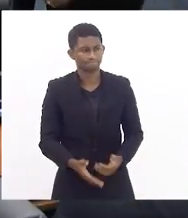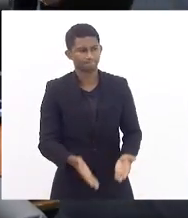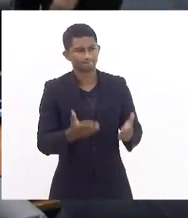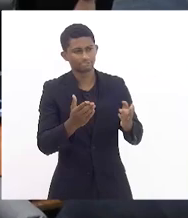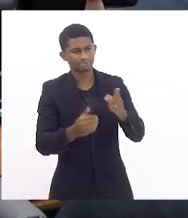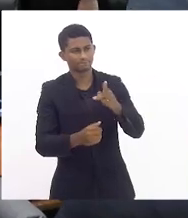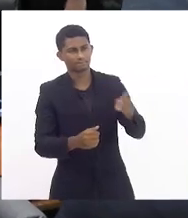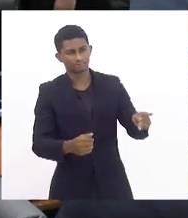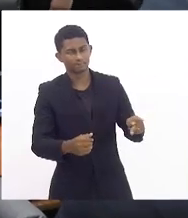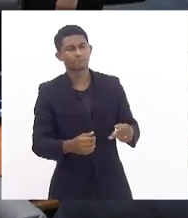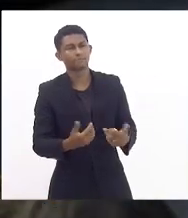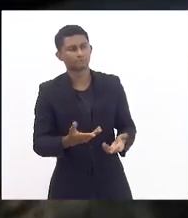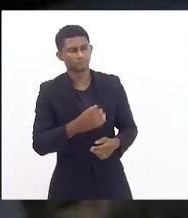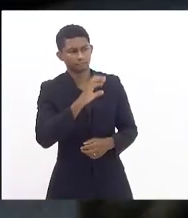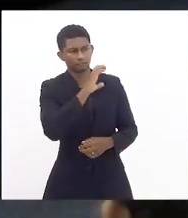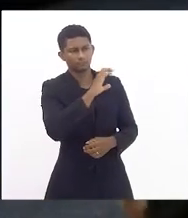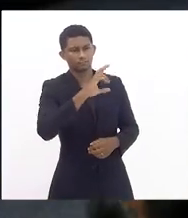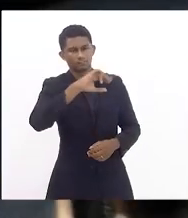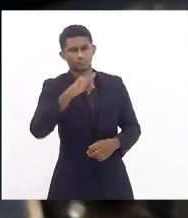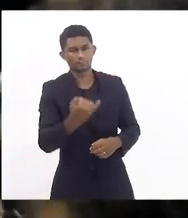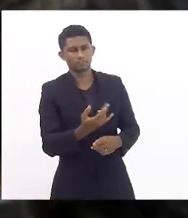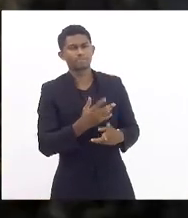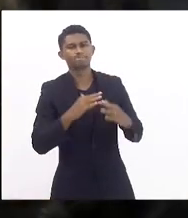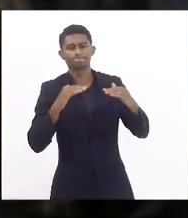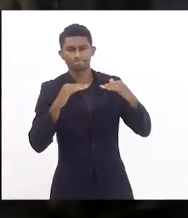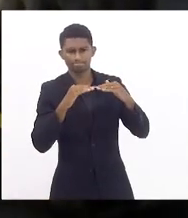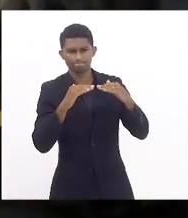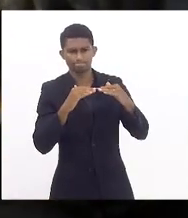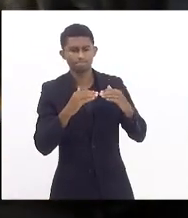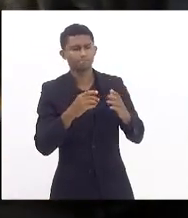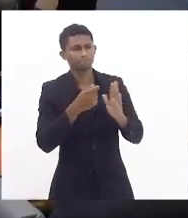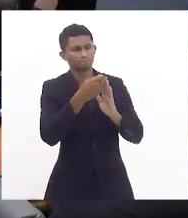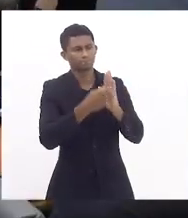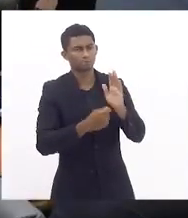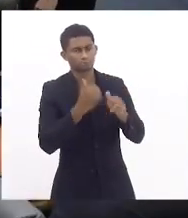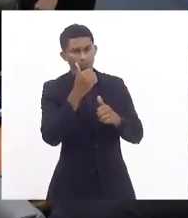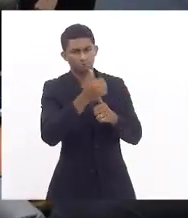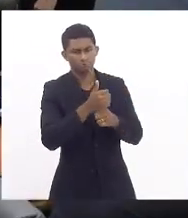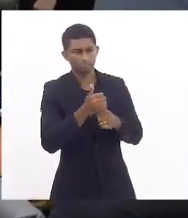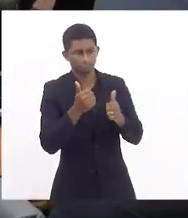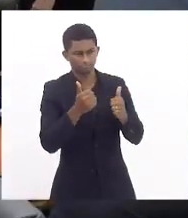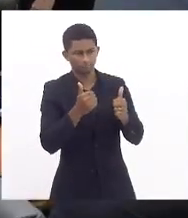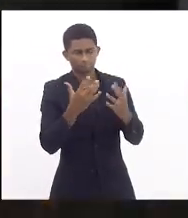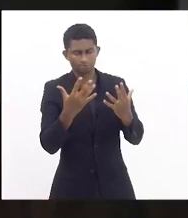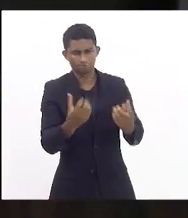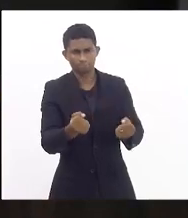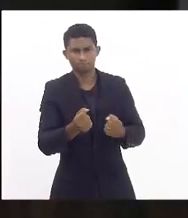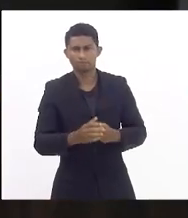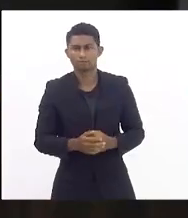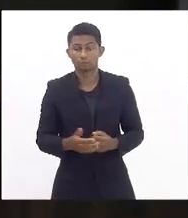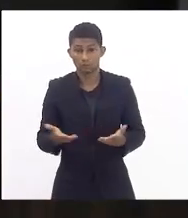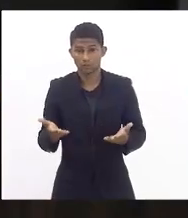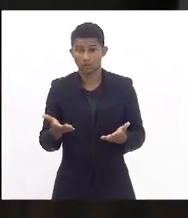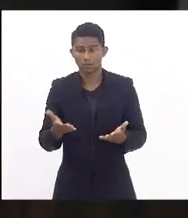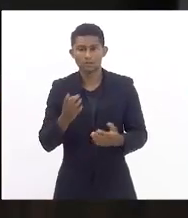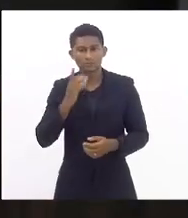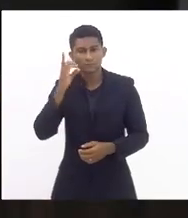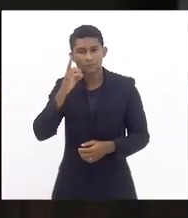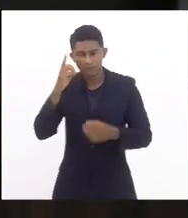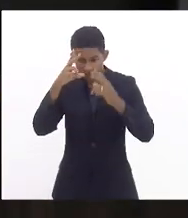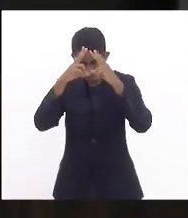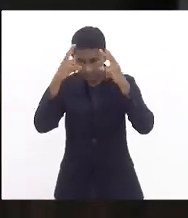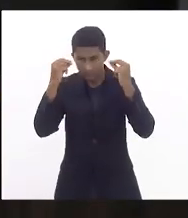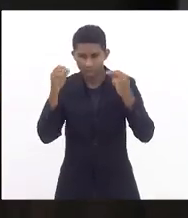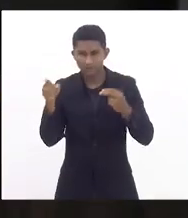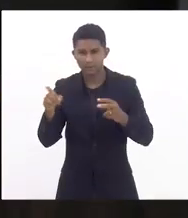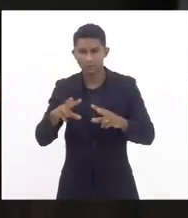Presidente, acompanho o parecer da CCJ nos termos do substitutivo. Agora sim, deputada enfermeira Regiane, pela Comissão de Defesa